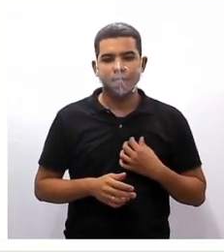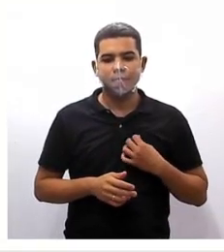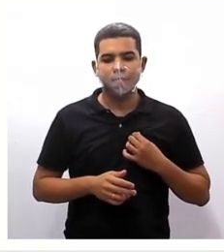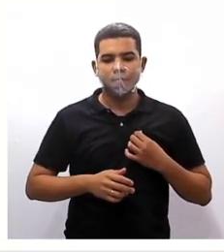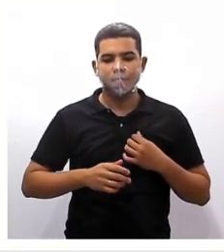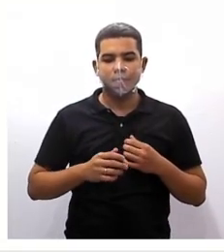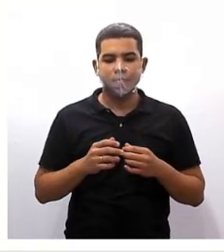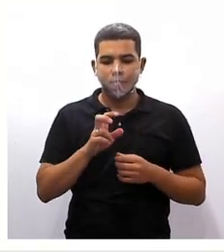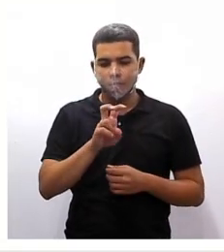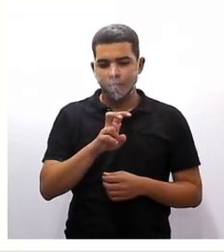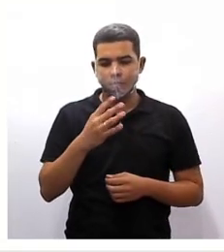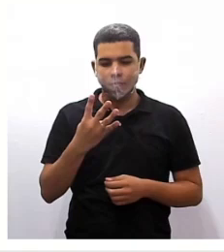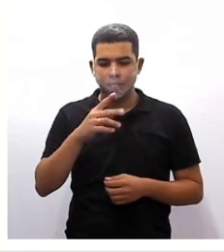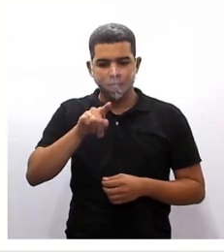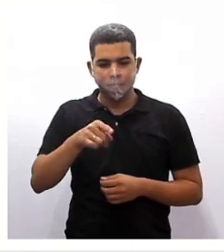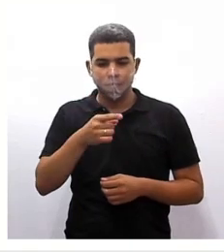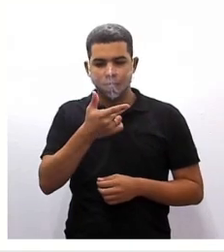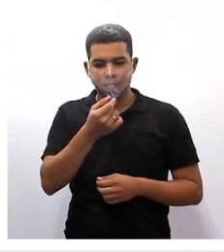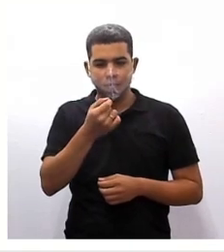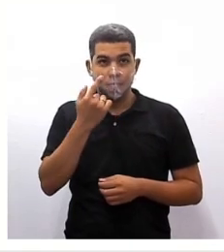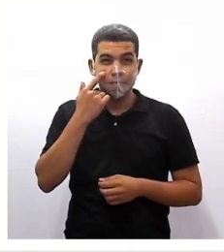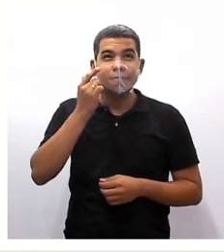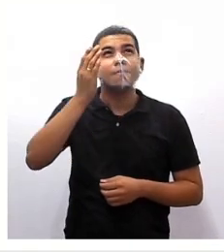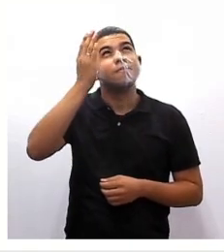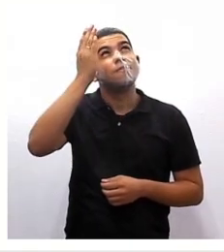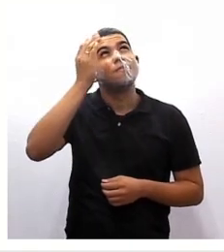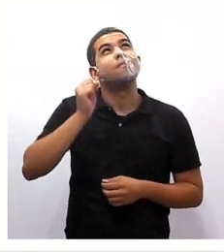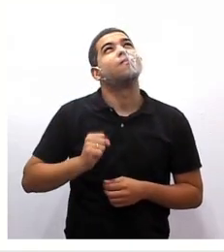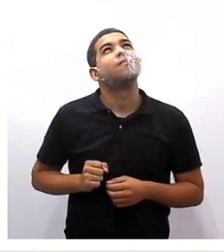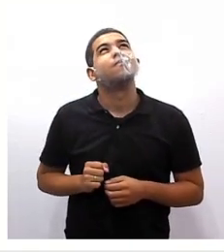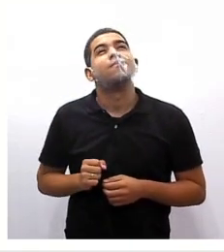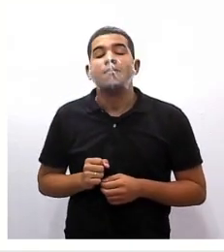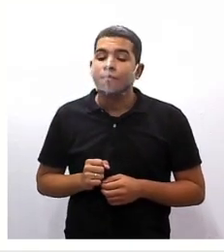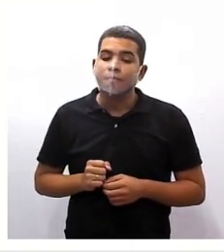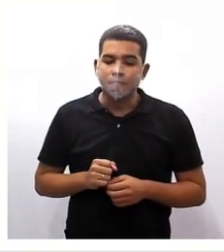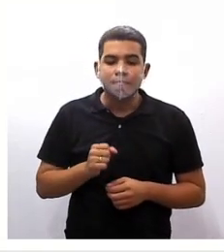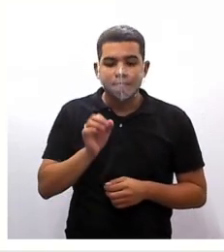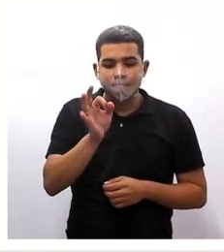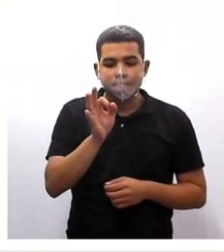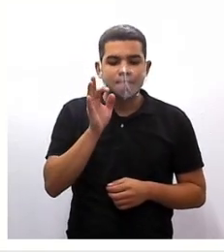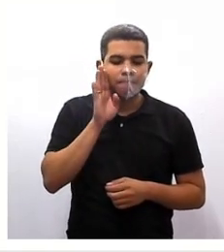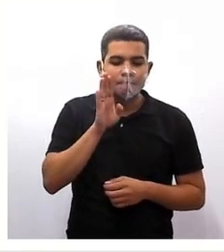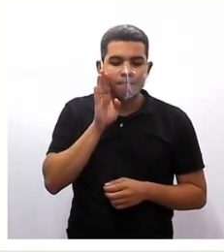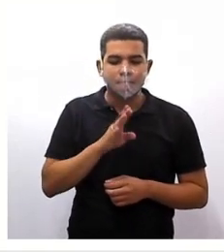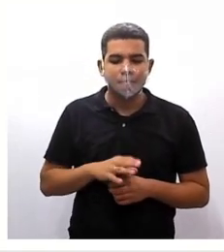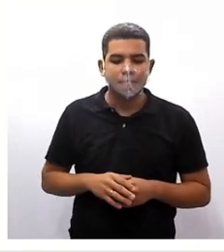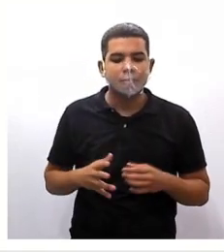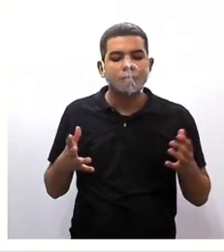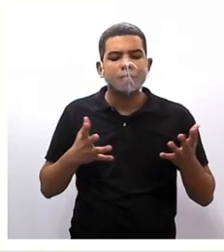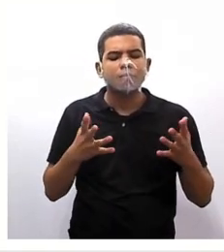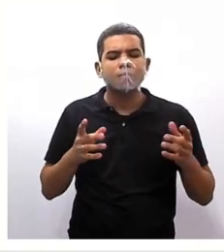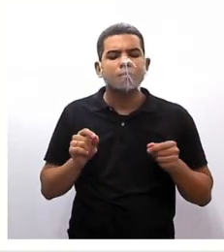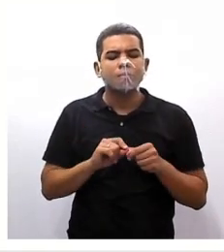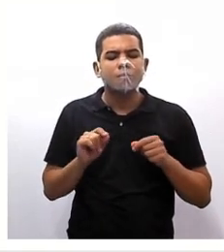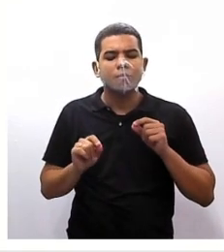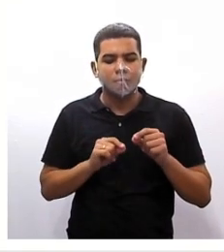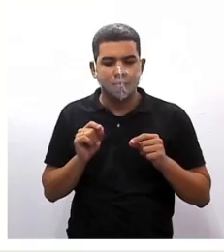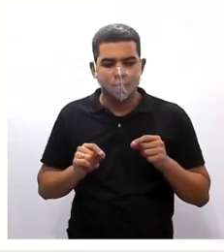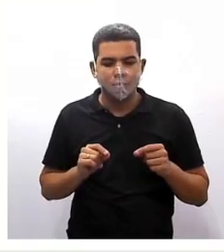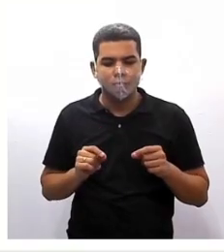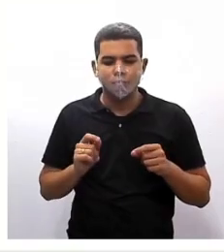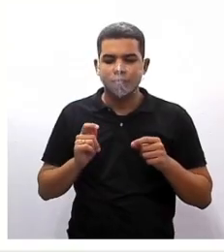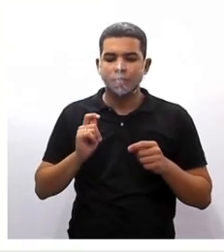deu 54,20. Esse é o valor da compra. Massa. E agora? Vai fazer o quê? Ela deu duas